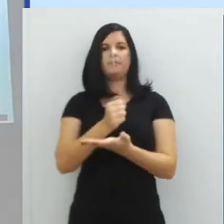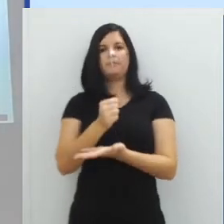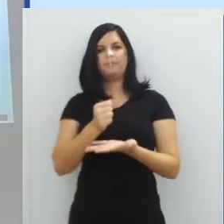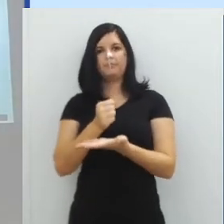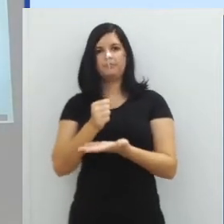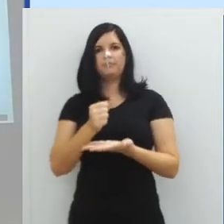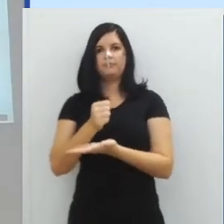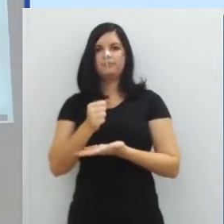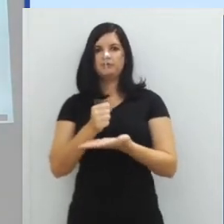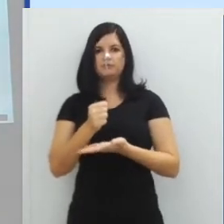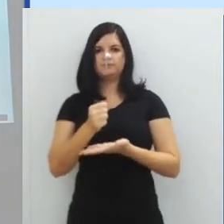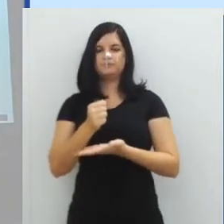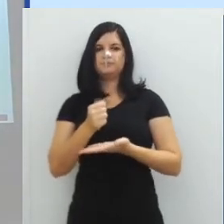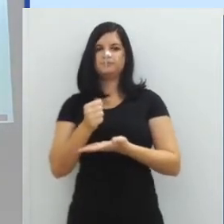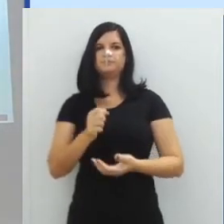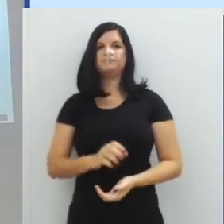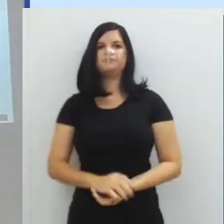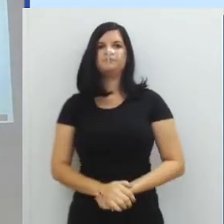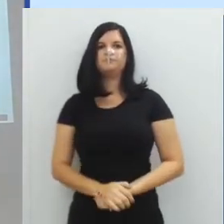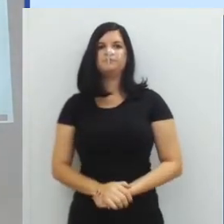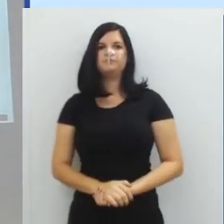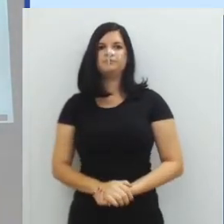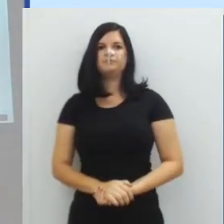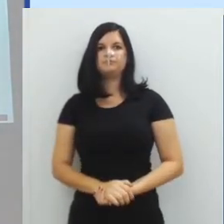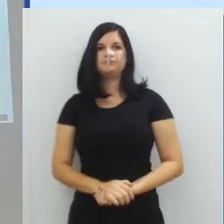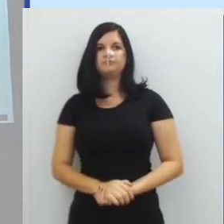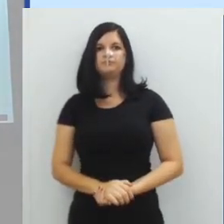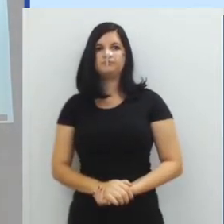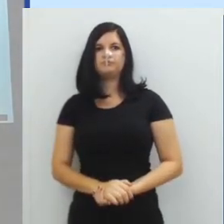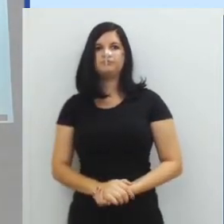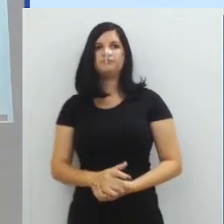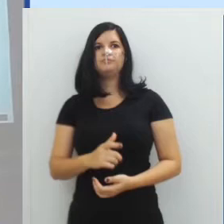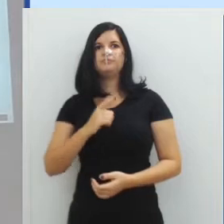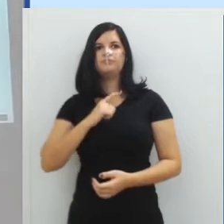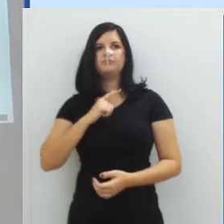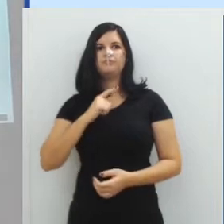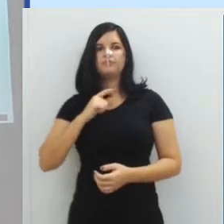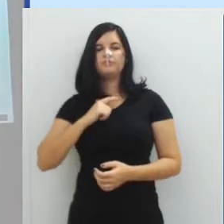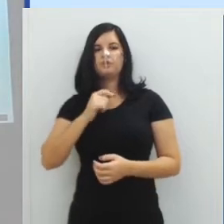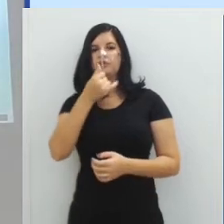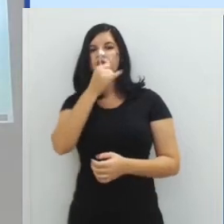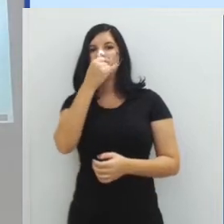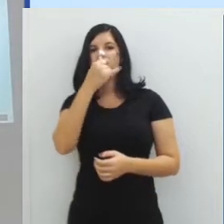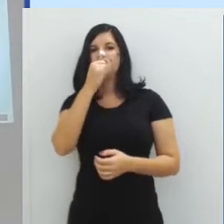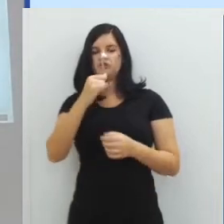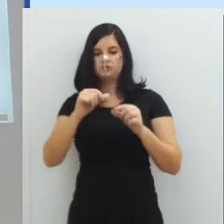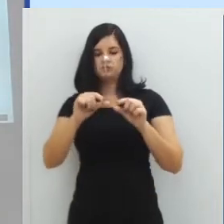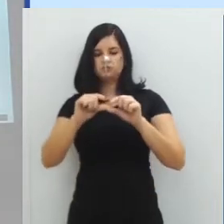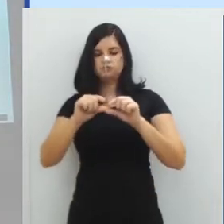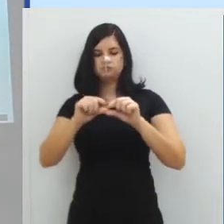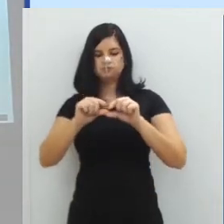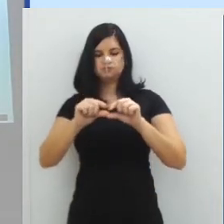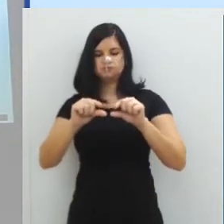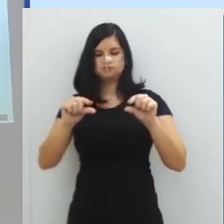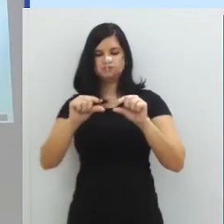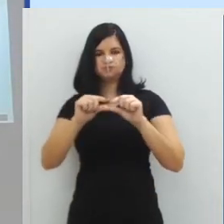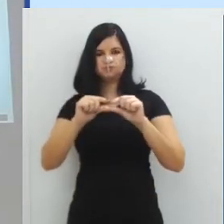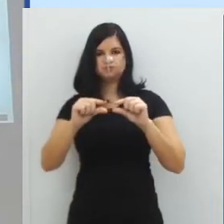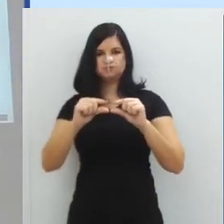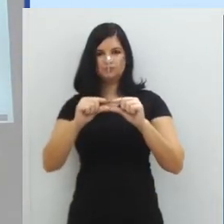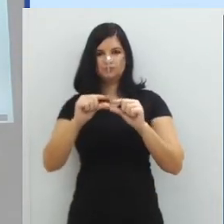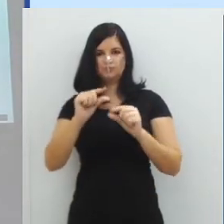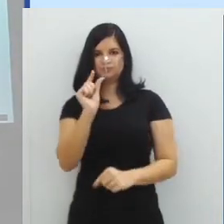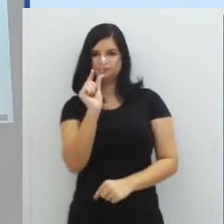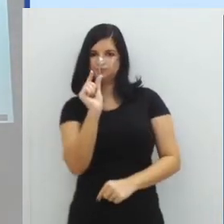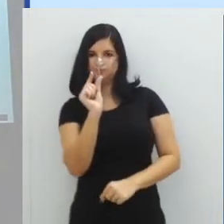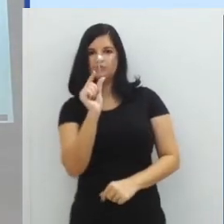mais básicas, tá certo? Nós temos aqui a pilha de bateria, a pilhas e baterias, que são compostos